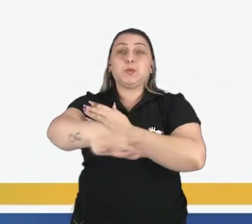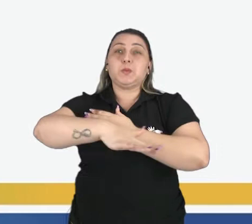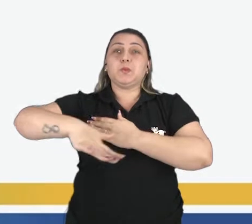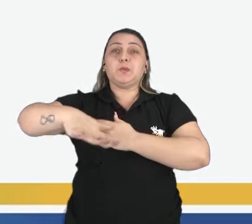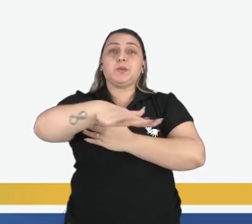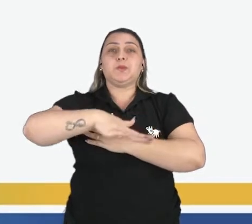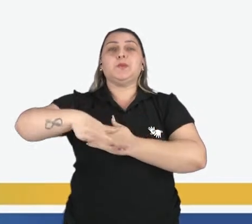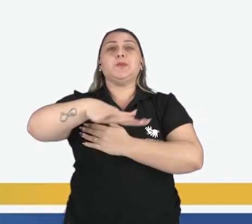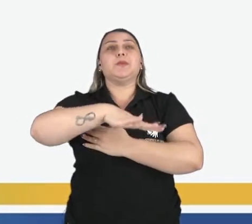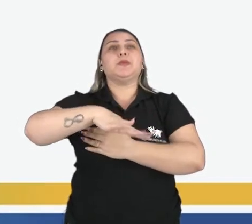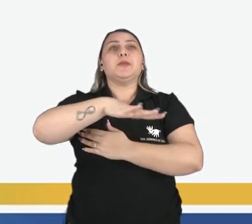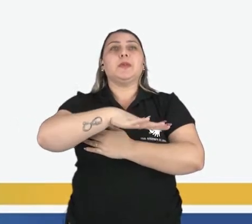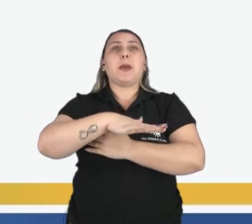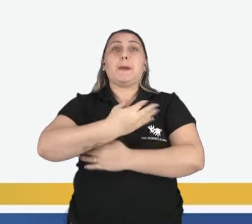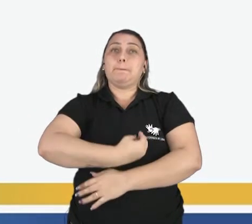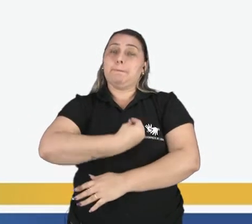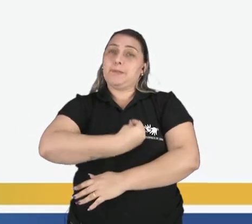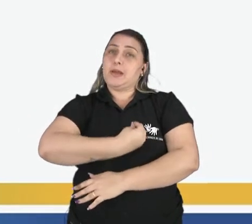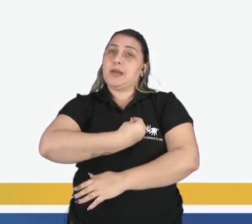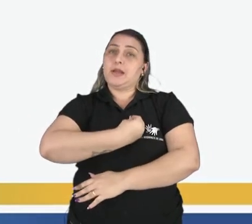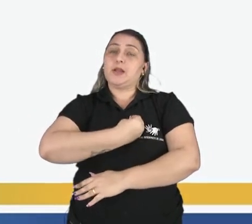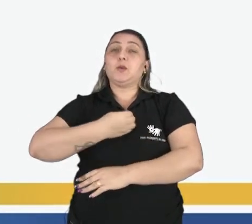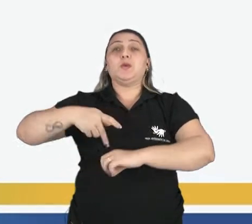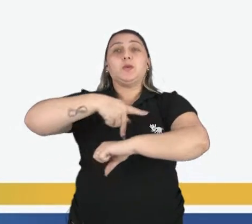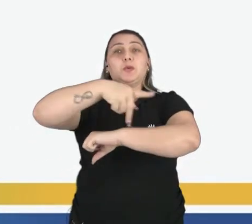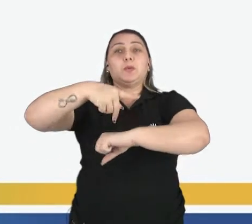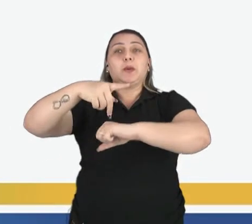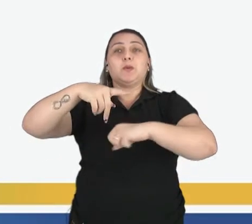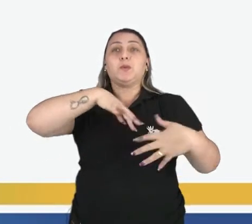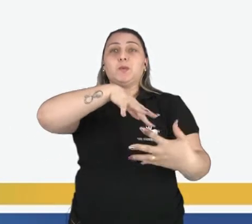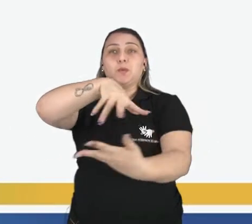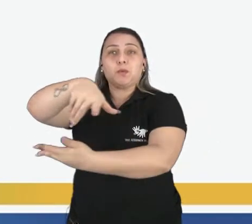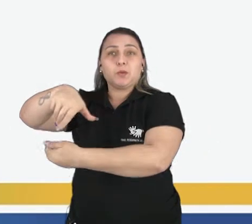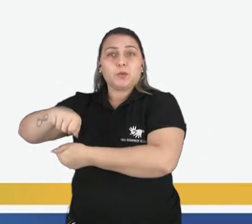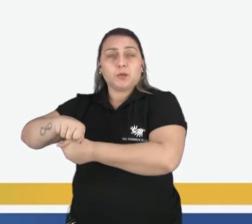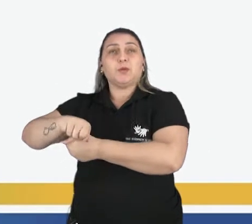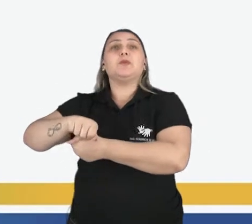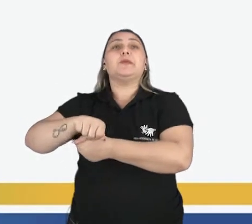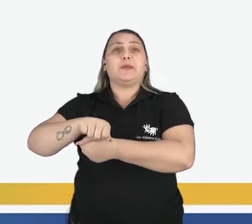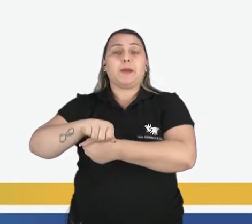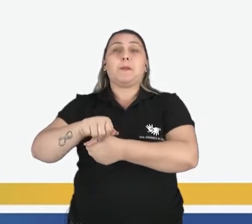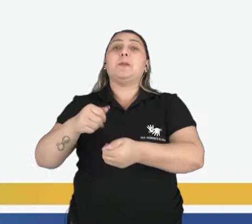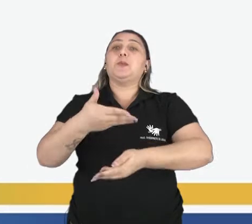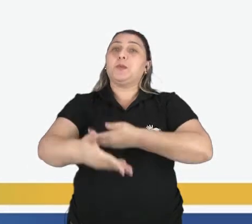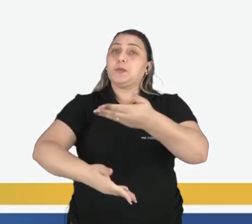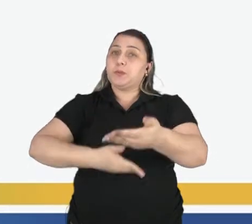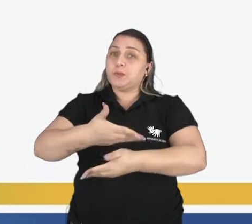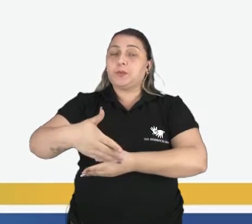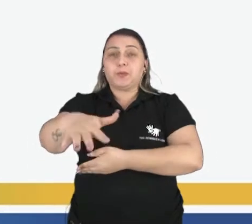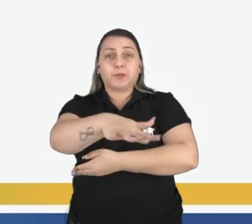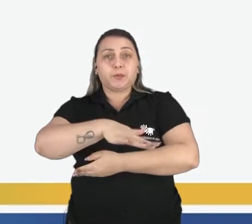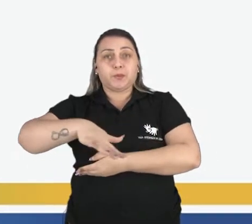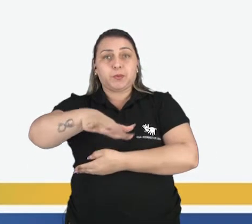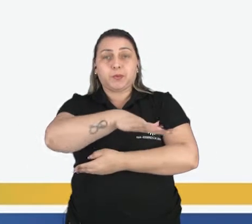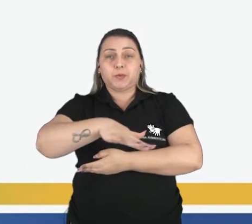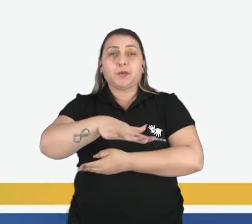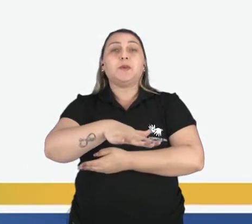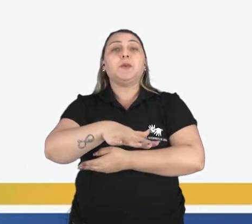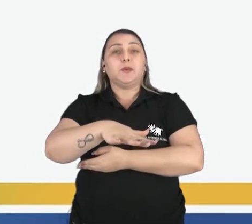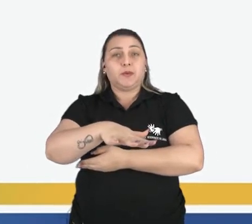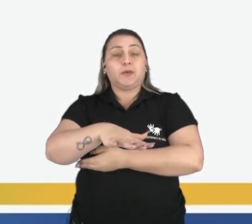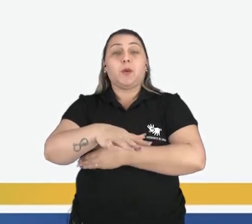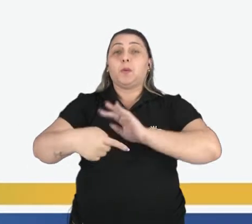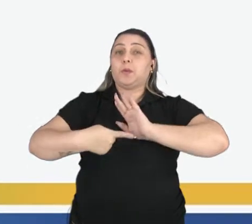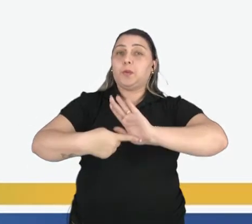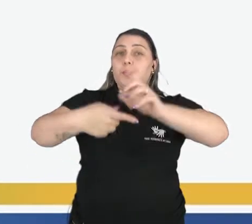da sociedade, presente em todos os países do mundo. Faz parte das relações sociais, pois determina